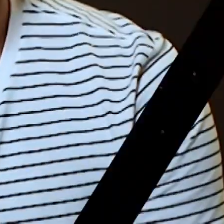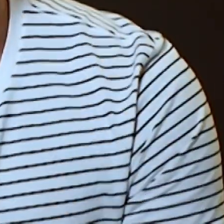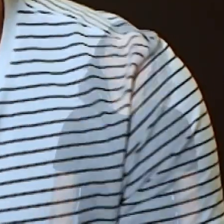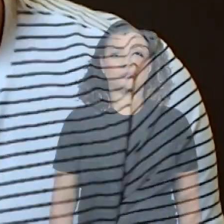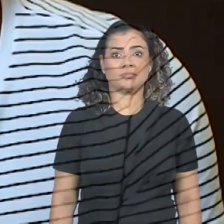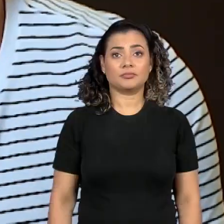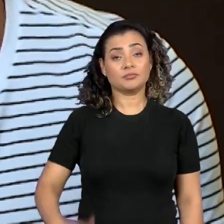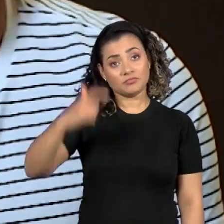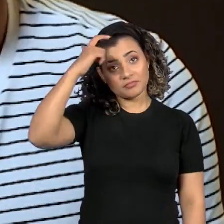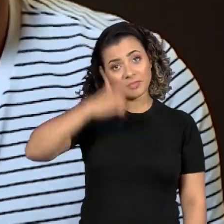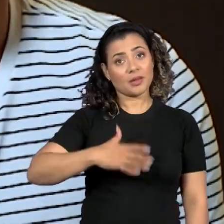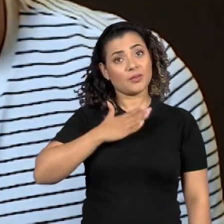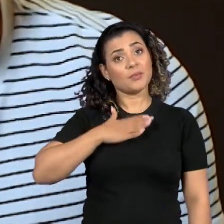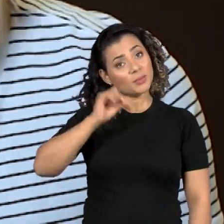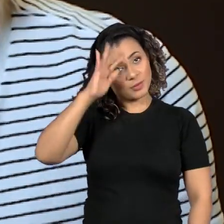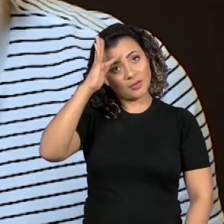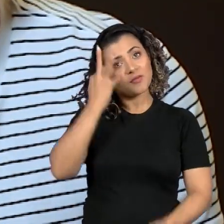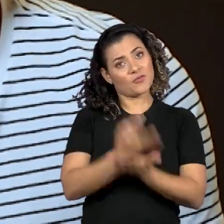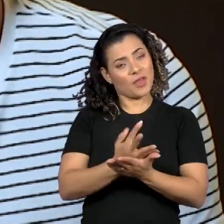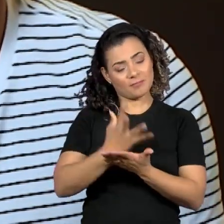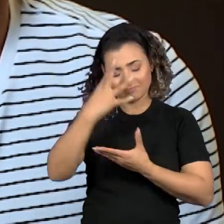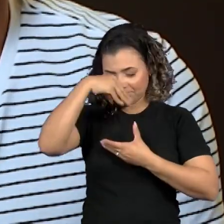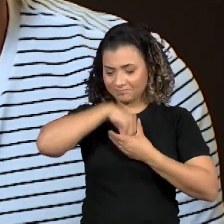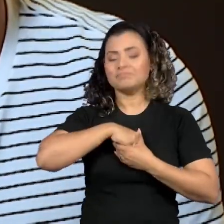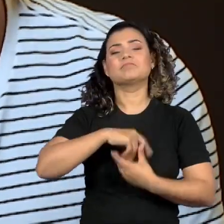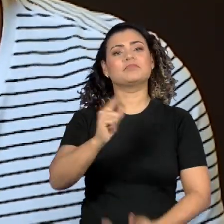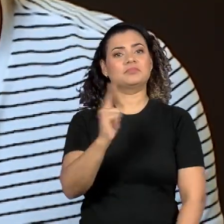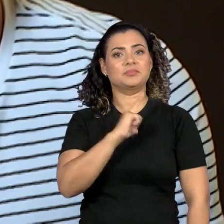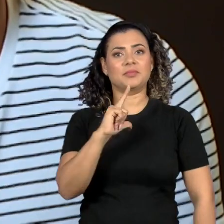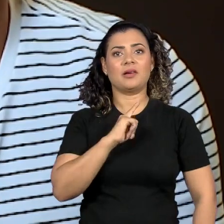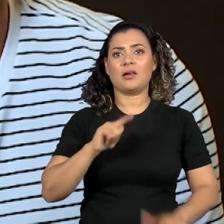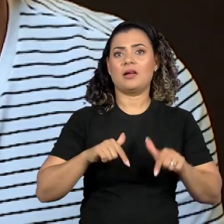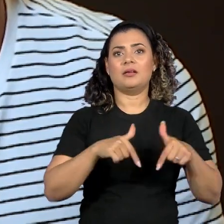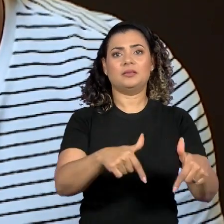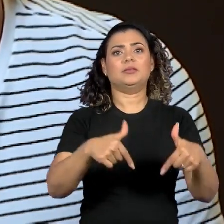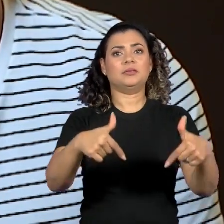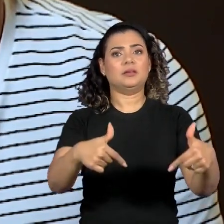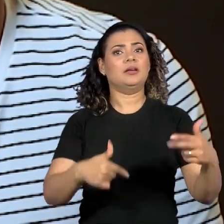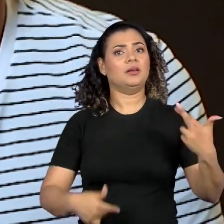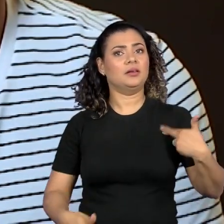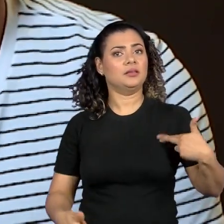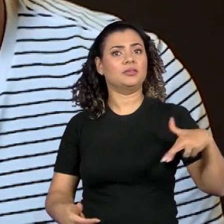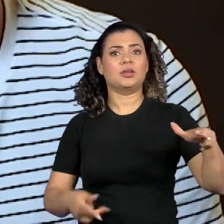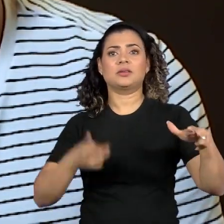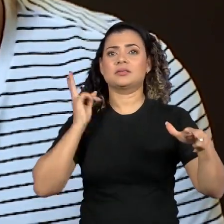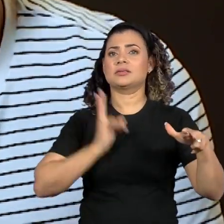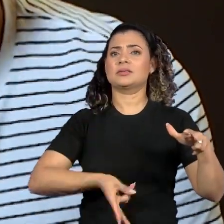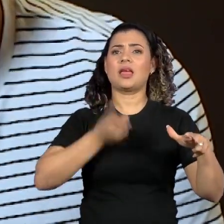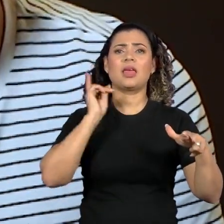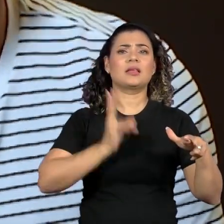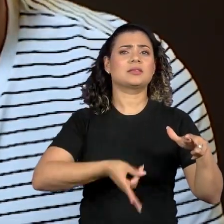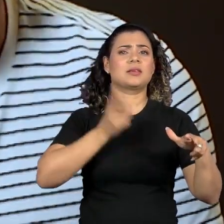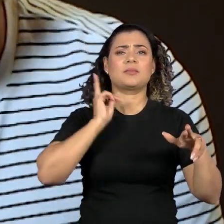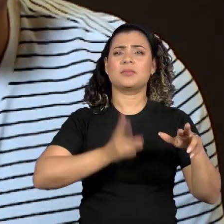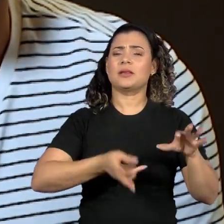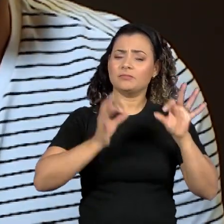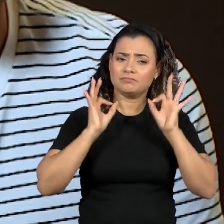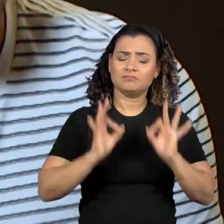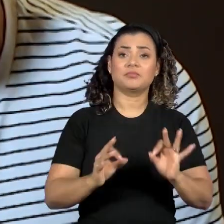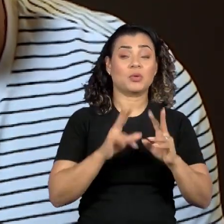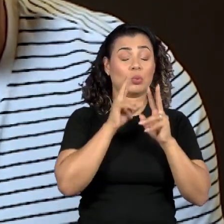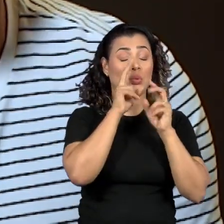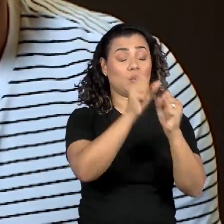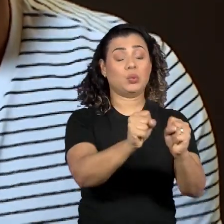Eu sou uma pessoa movida por fé, literalmente. As minhas práticas religiosas, elas são muito intensas